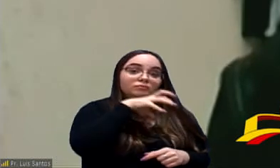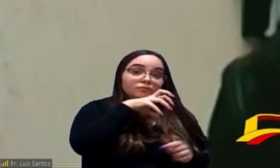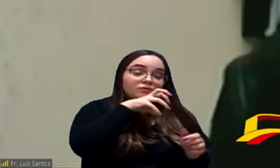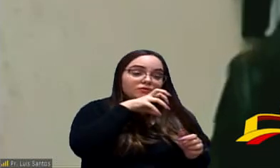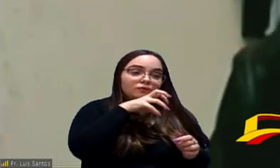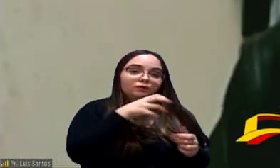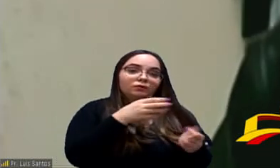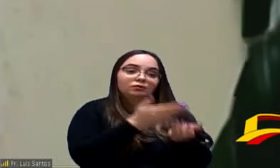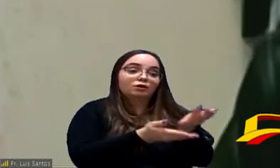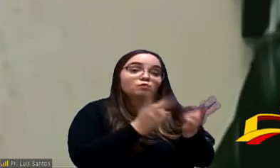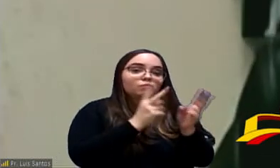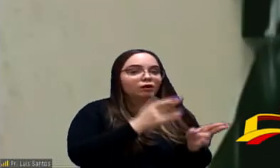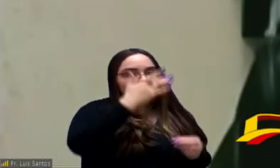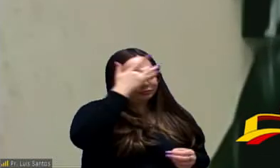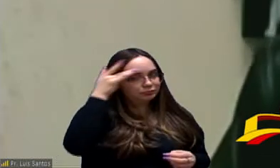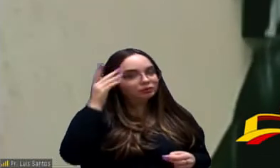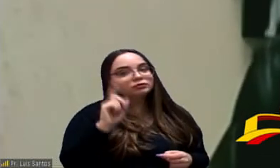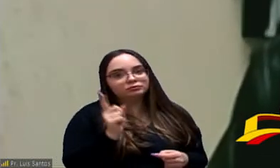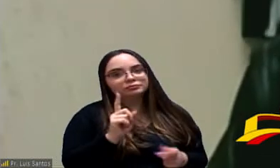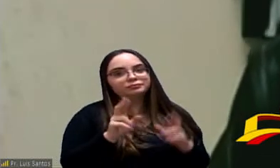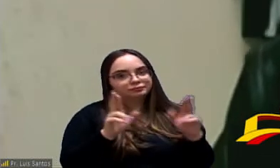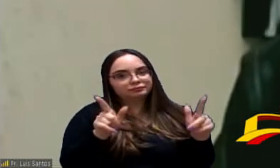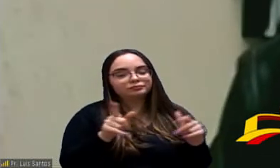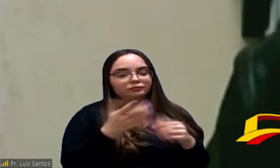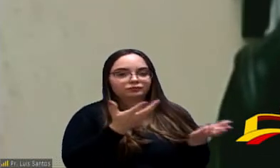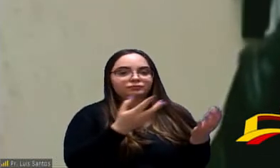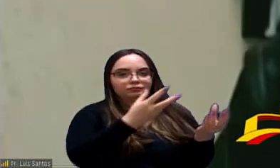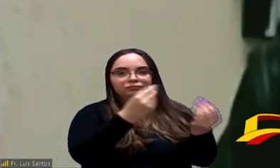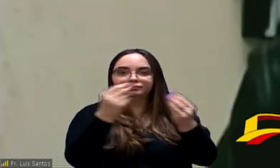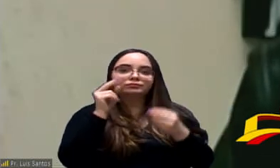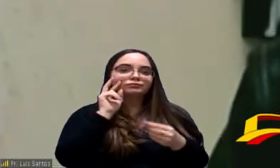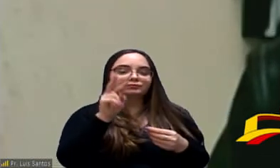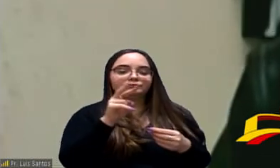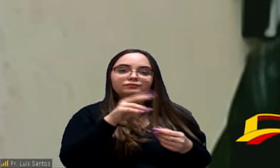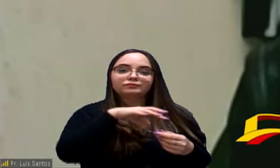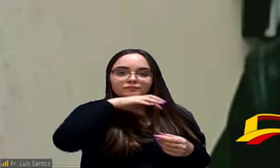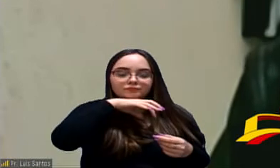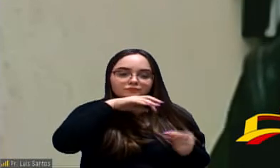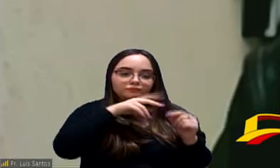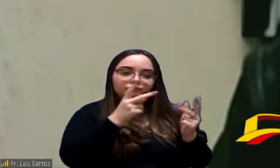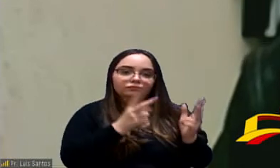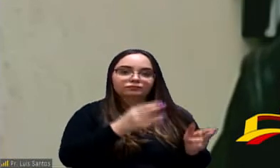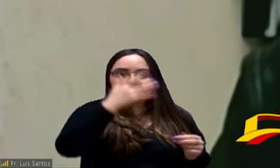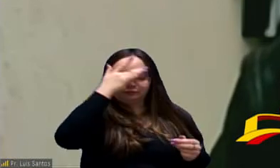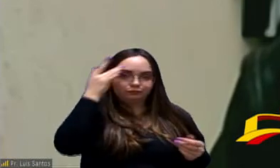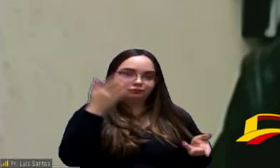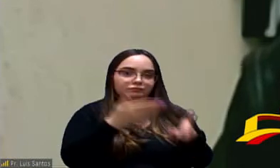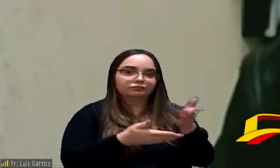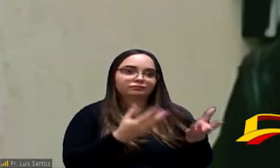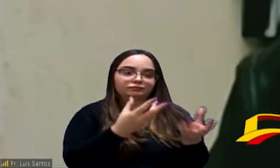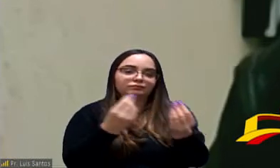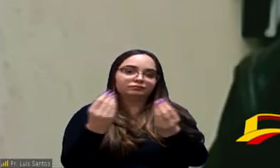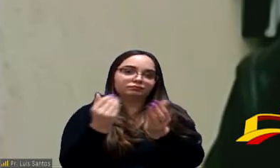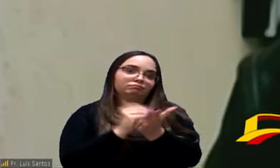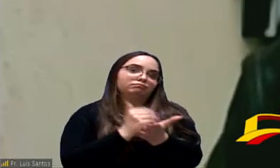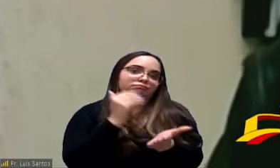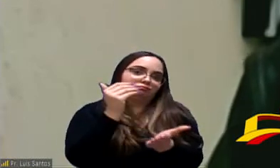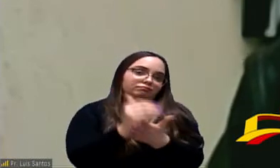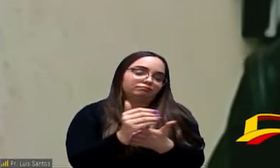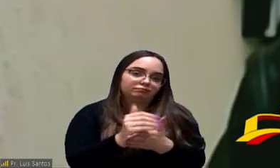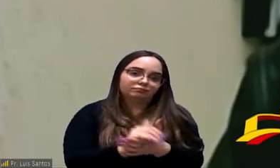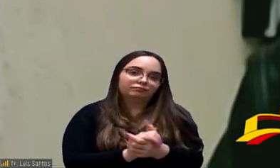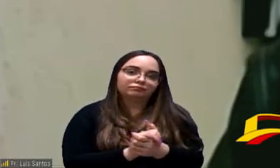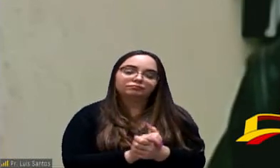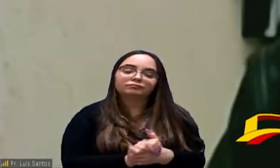animais, né, como hoje se vê, né, de uma forma até exagerada, como sempre, como na